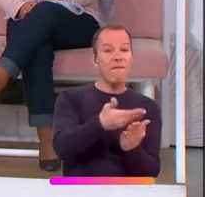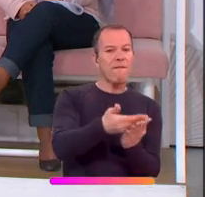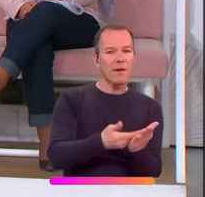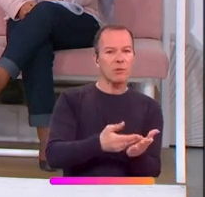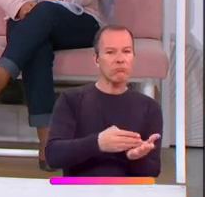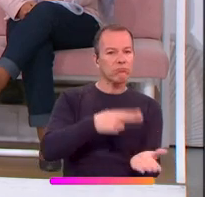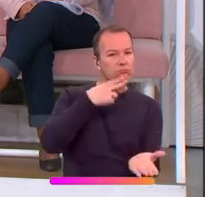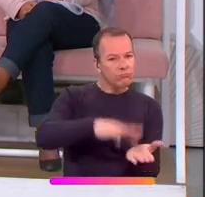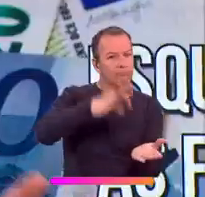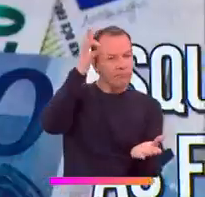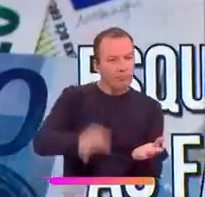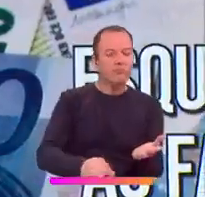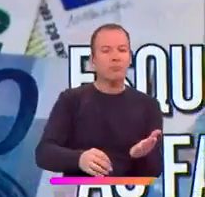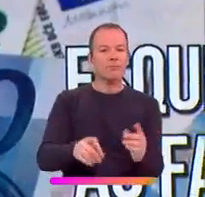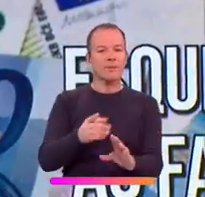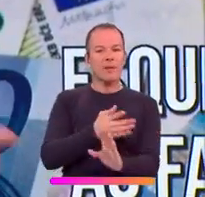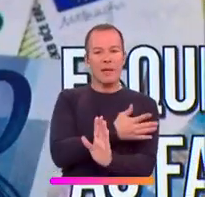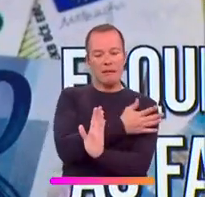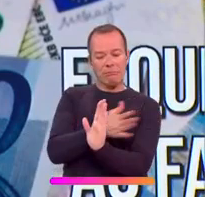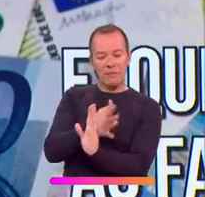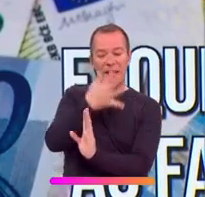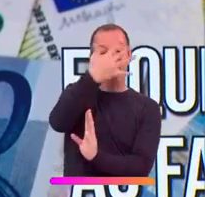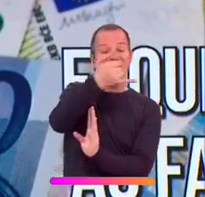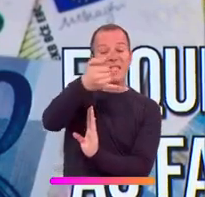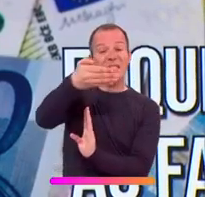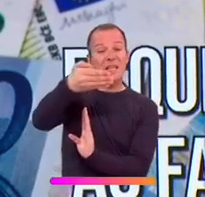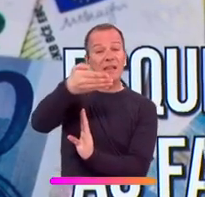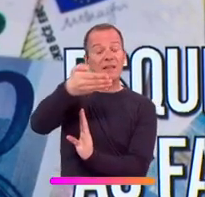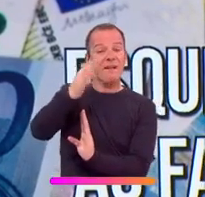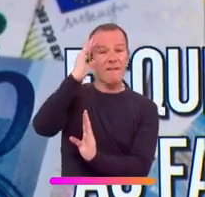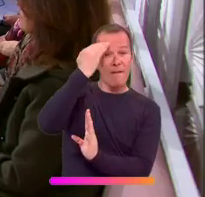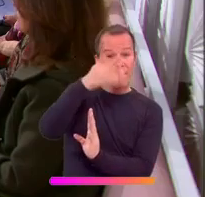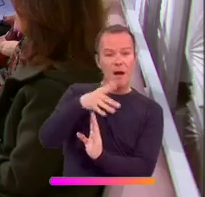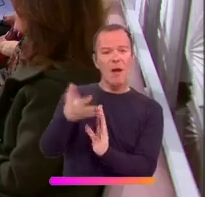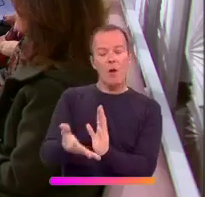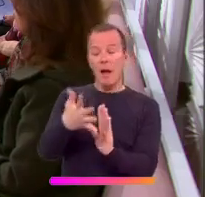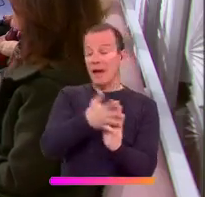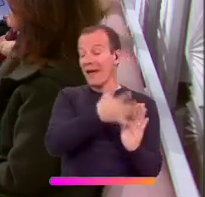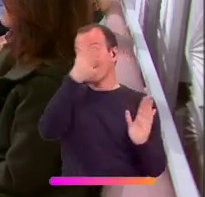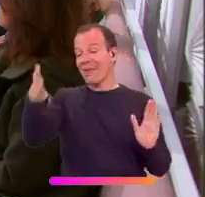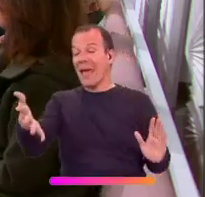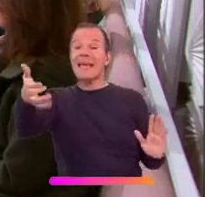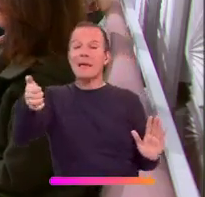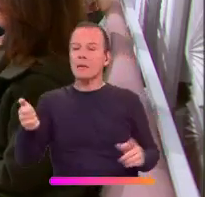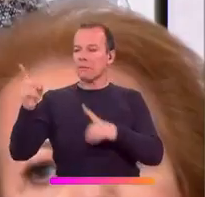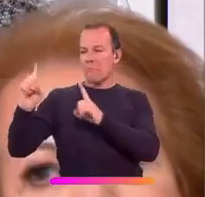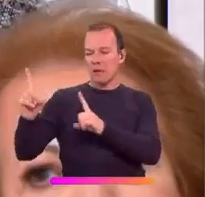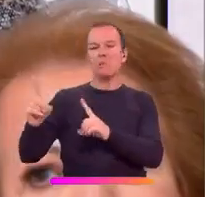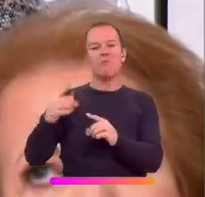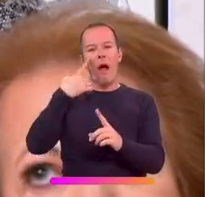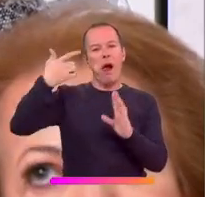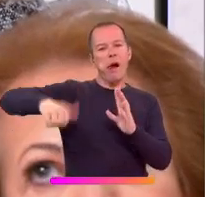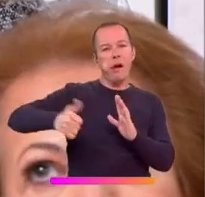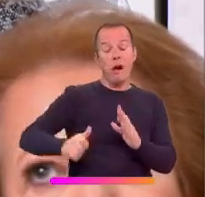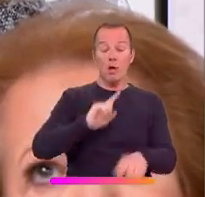de fevereiro, foi o último dia. O que é que acontece? Agora, até dia 15 de março, a Autoridade Tributária vai validar essas despesas que foram feitas e depois temos de dia 15